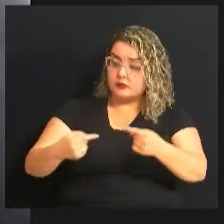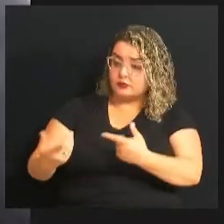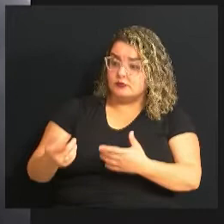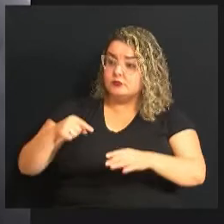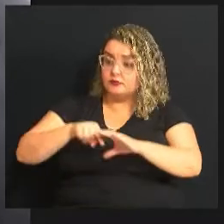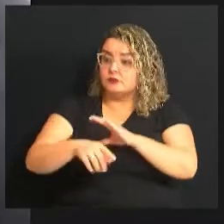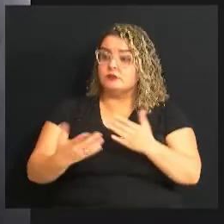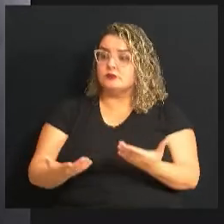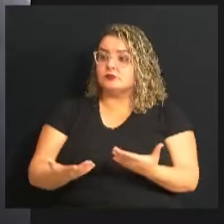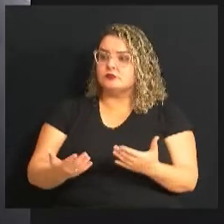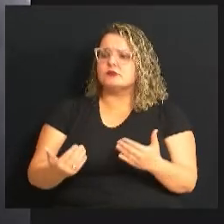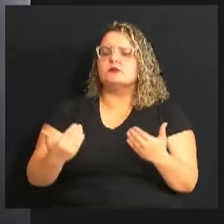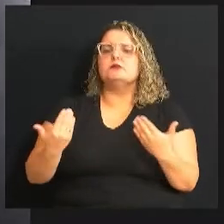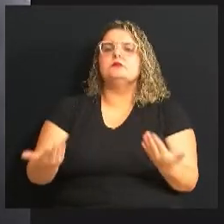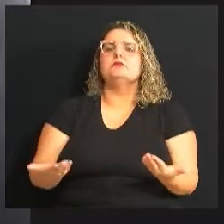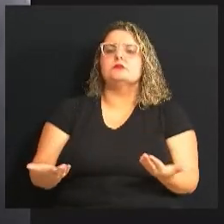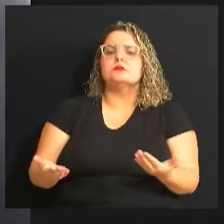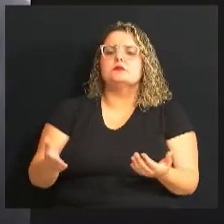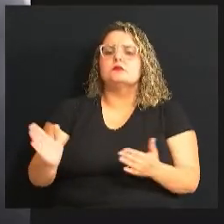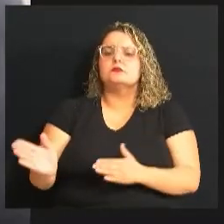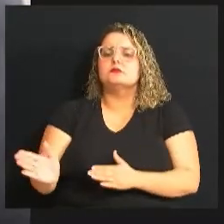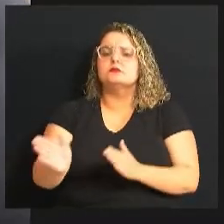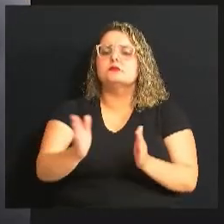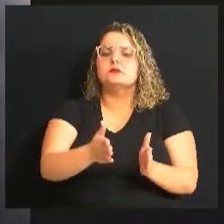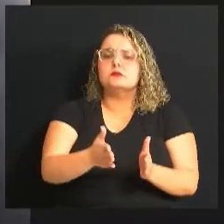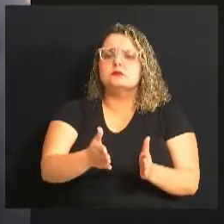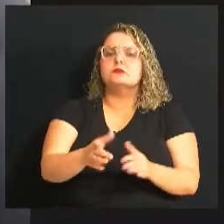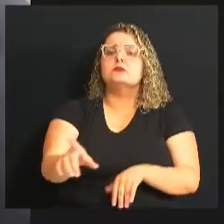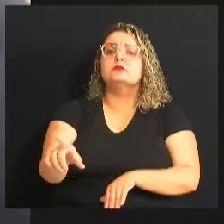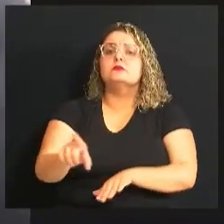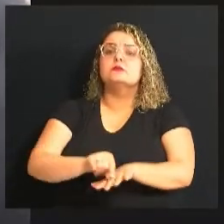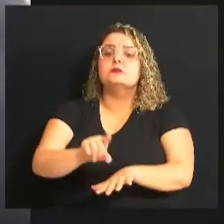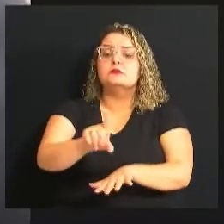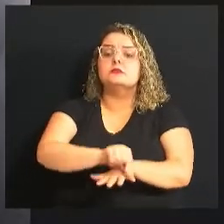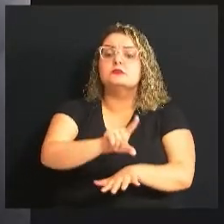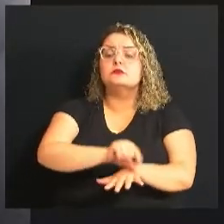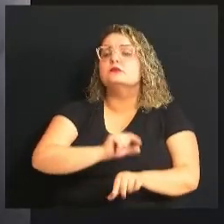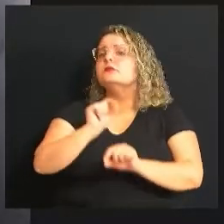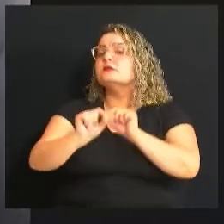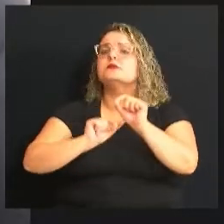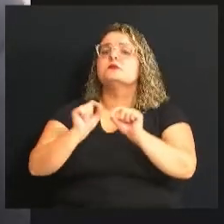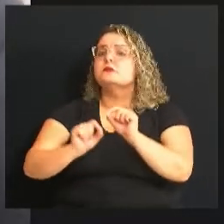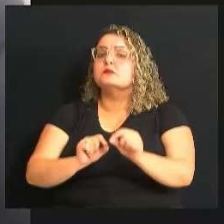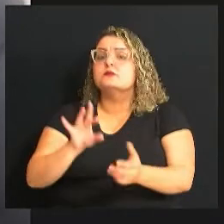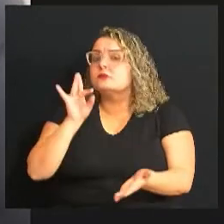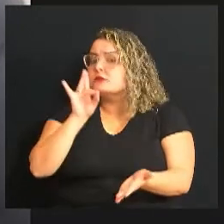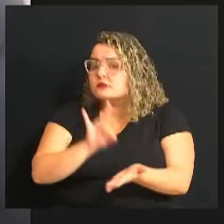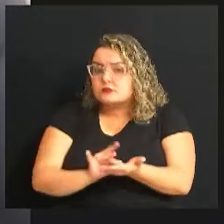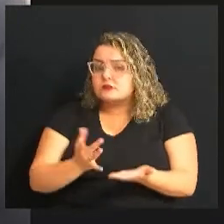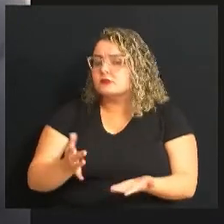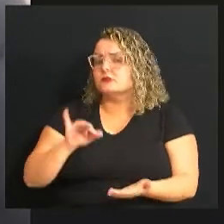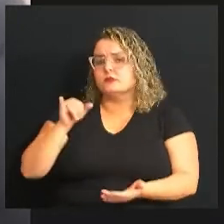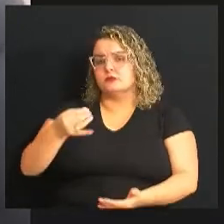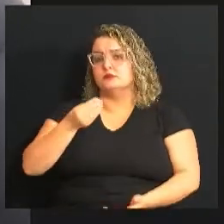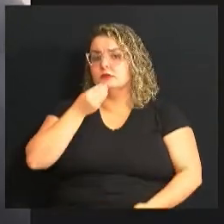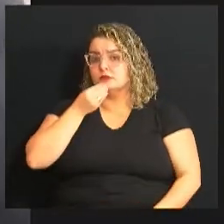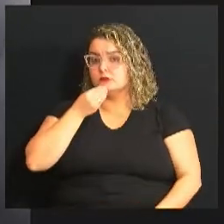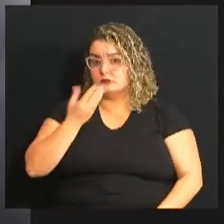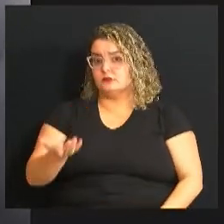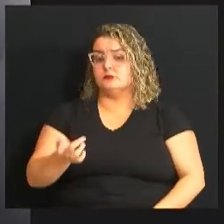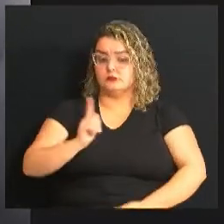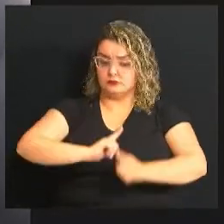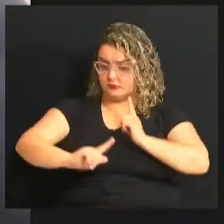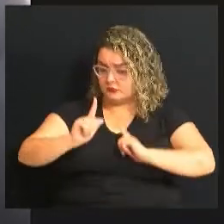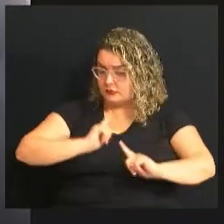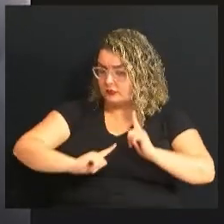profundamente. Quais são esses novos caminhos pós-pandemia? O que realmente está aí para que possa ser aproveitado pelos gestores, para